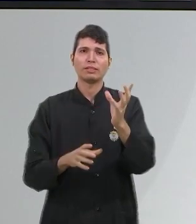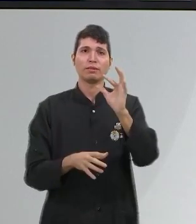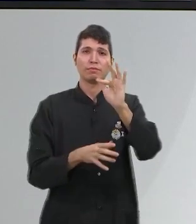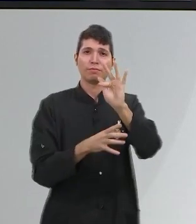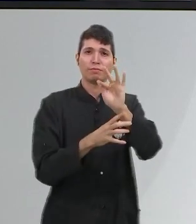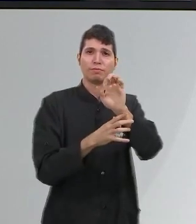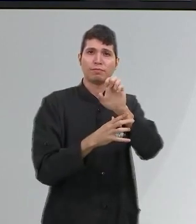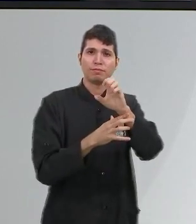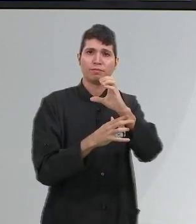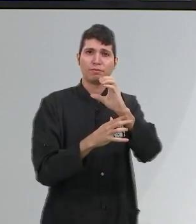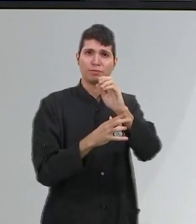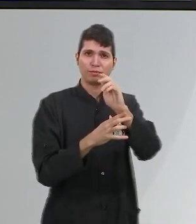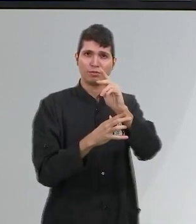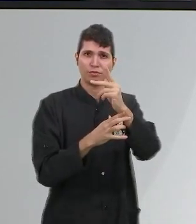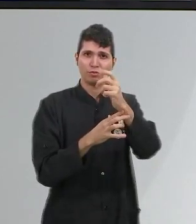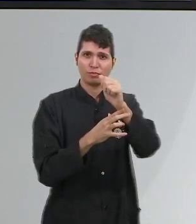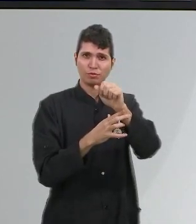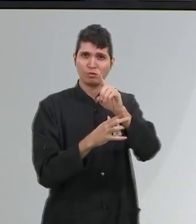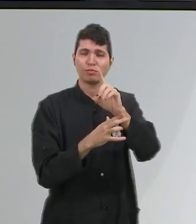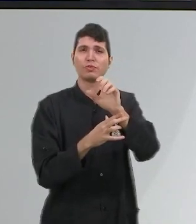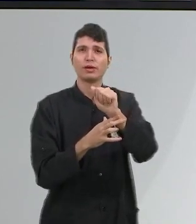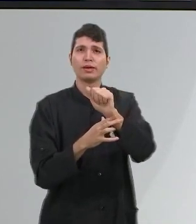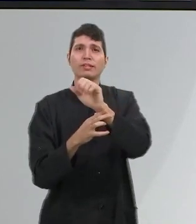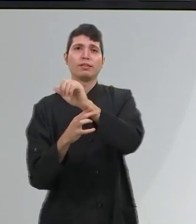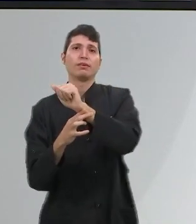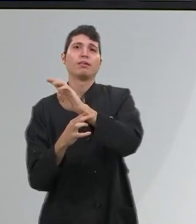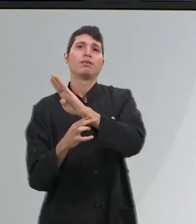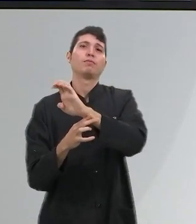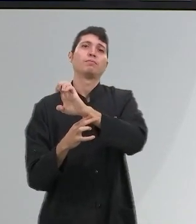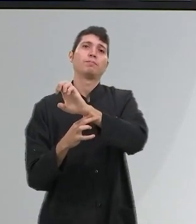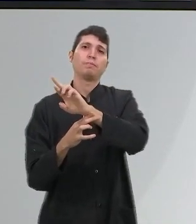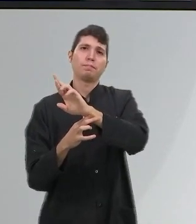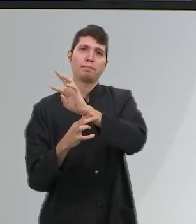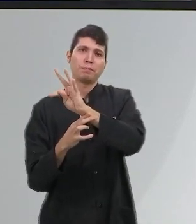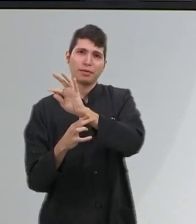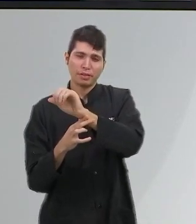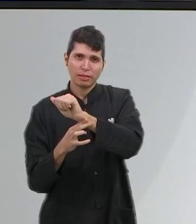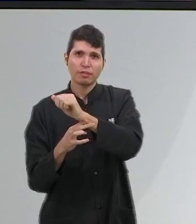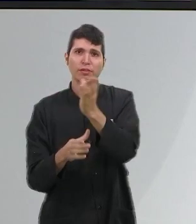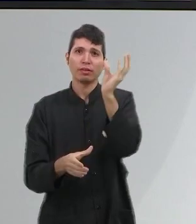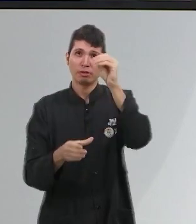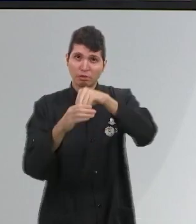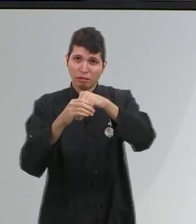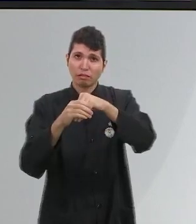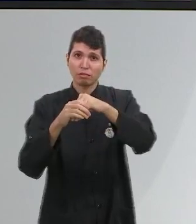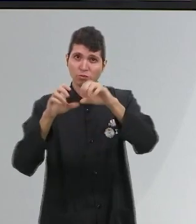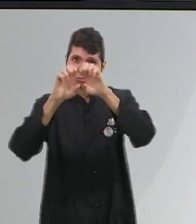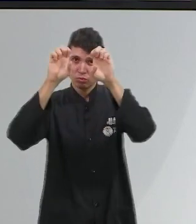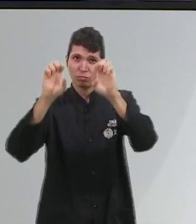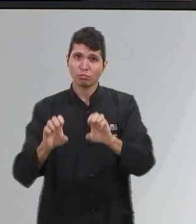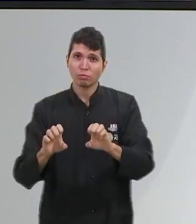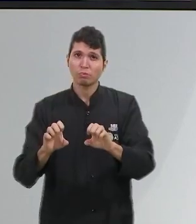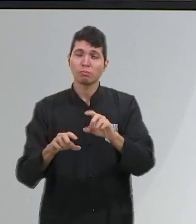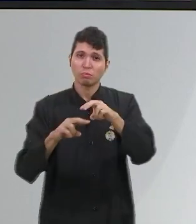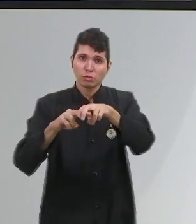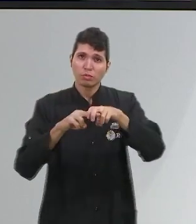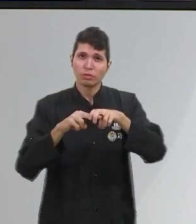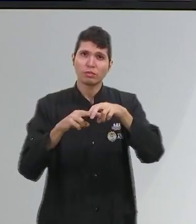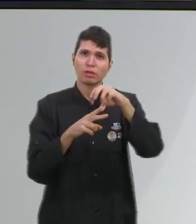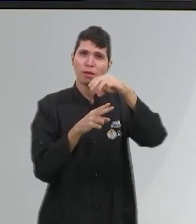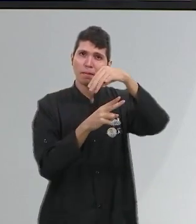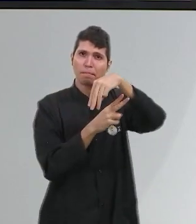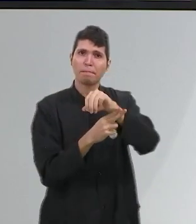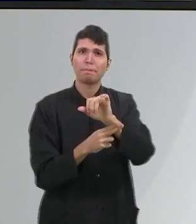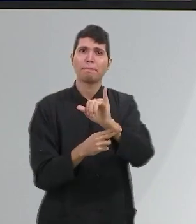também considerada aberta. Eu vou ter as duas proporções, tá? Por isso que ela é chamada de mista. A cadeia ela nem é